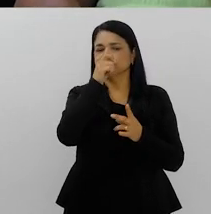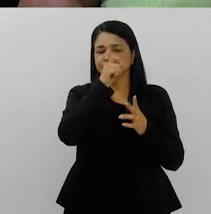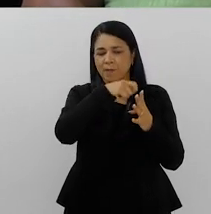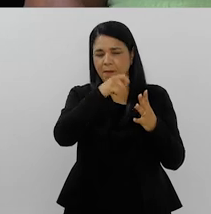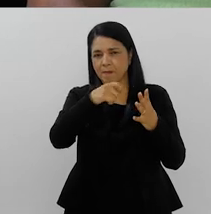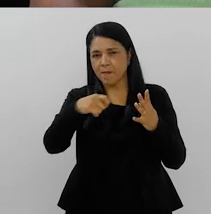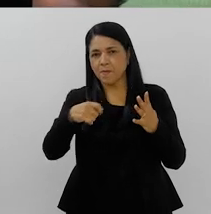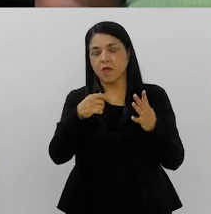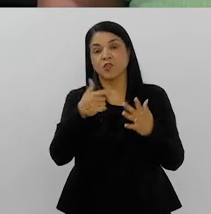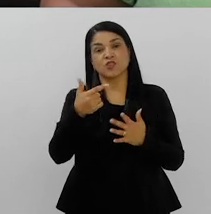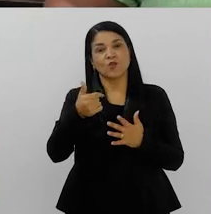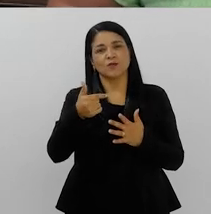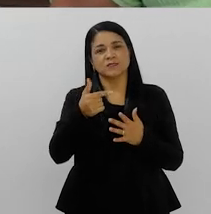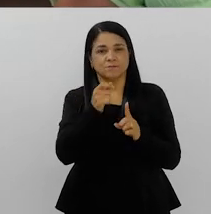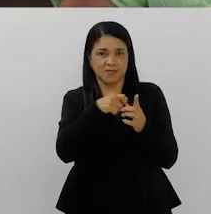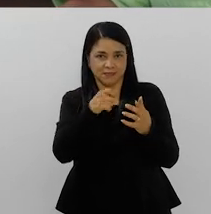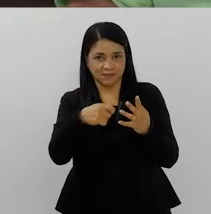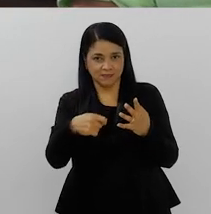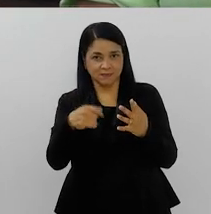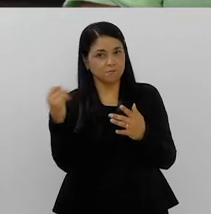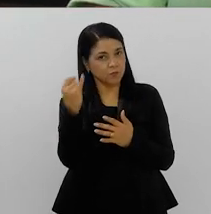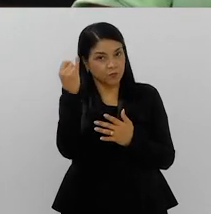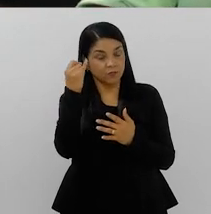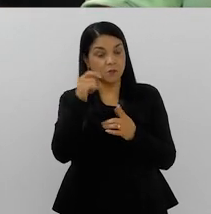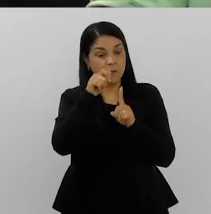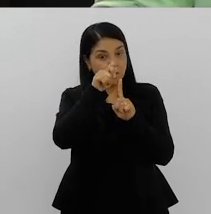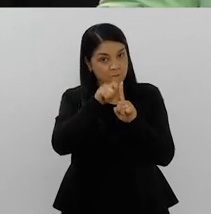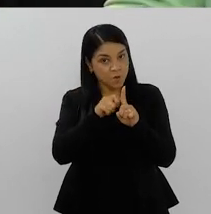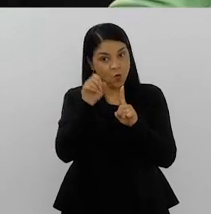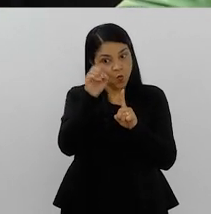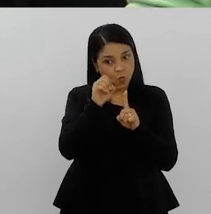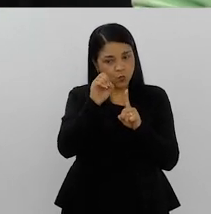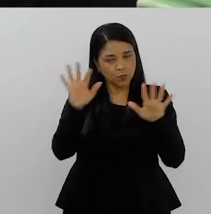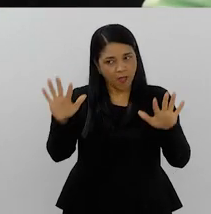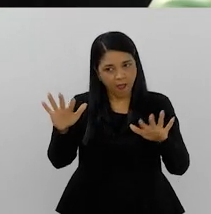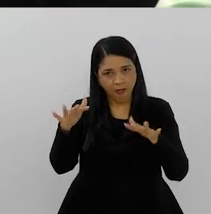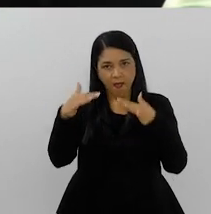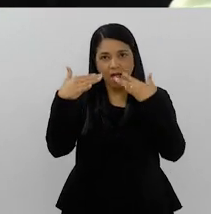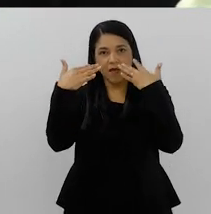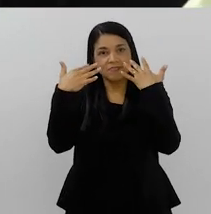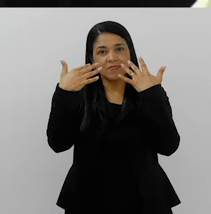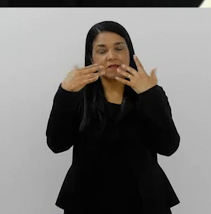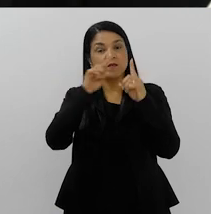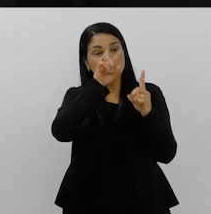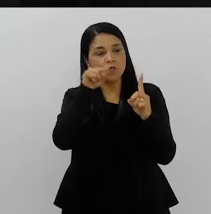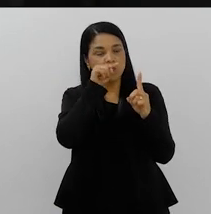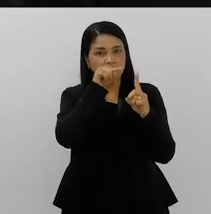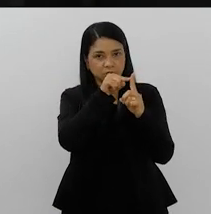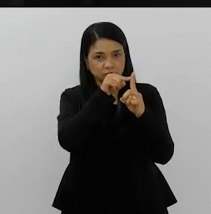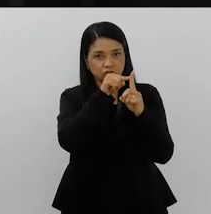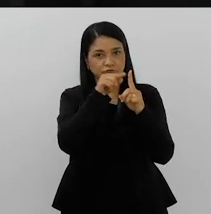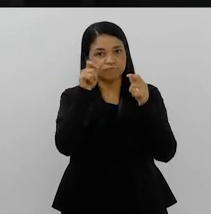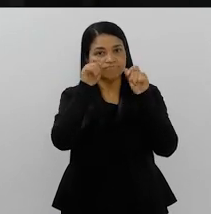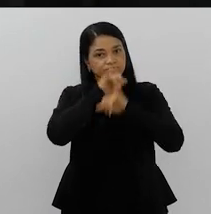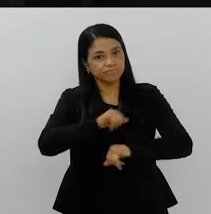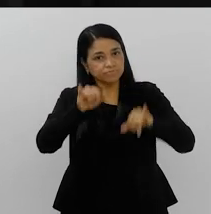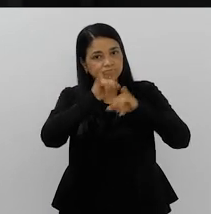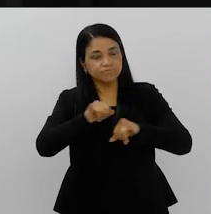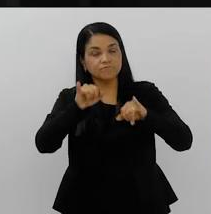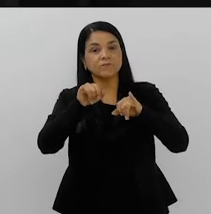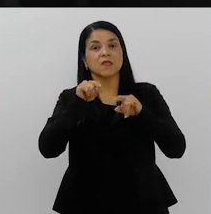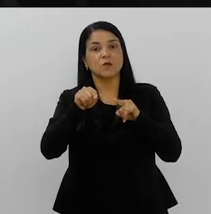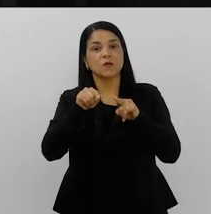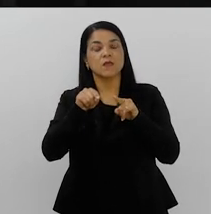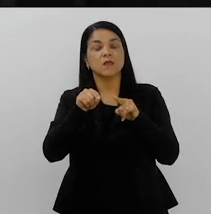todos os meses mas nesse mês de outubro a gente acaba chamando um pouco mais atenção né o objetivo da campanha é